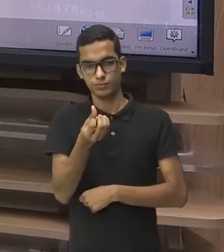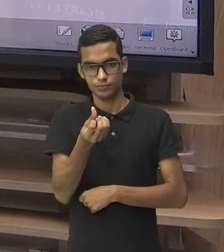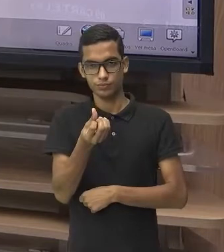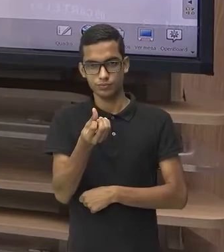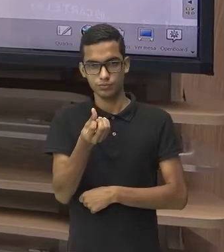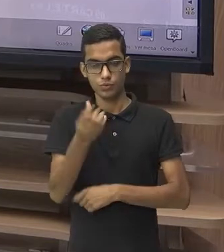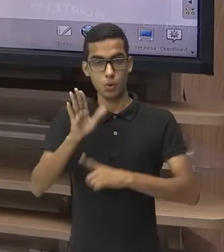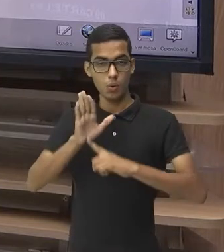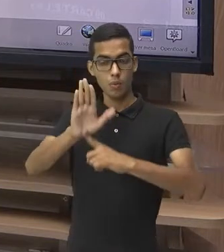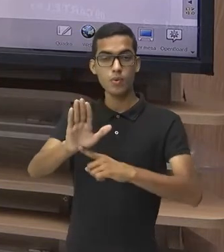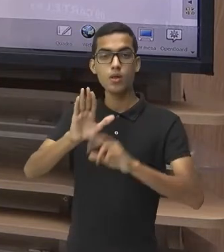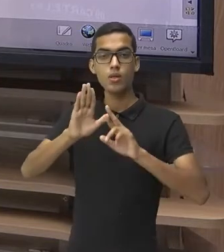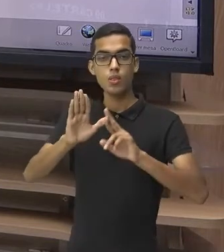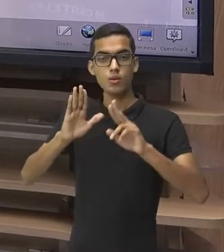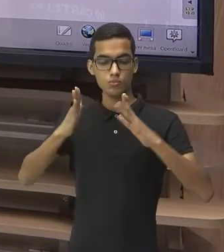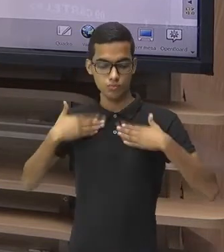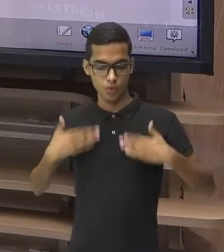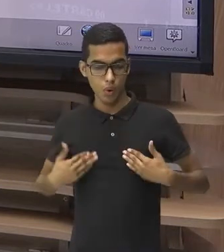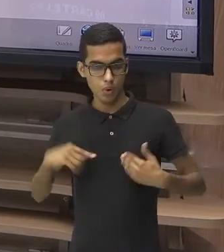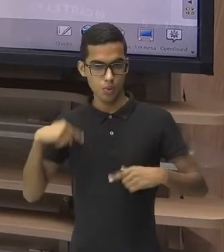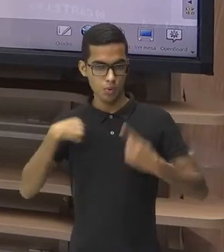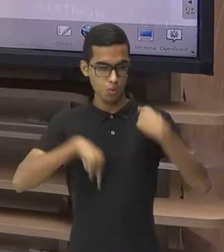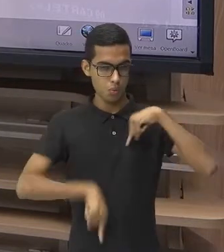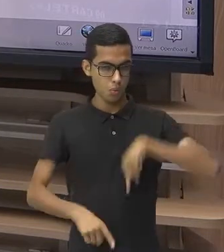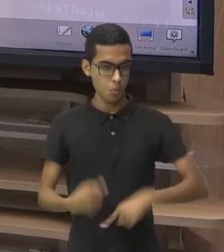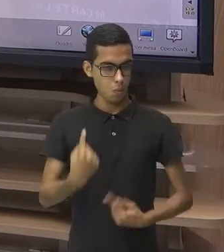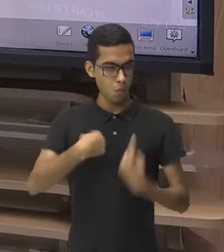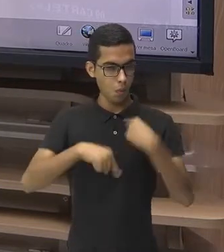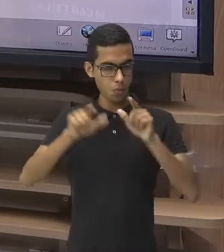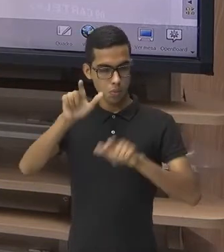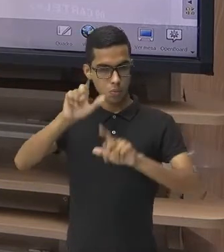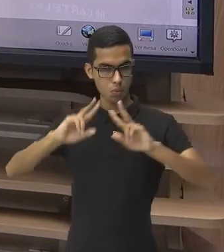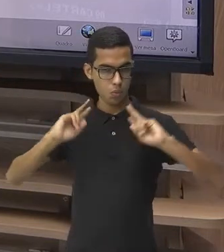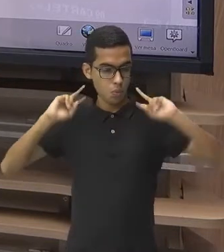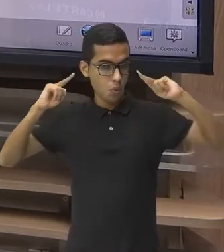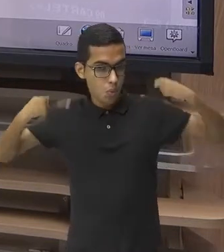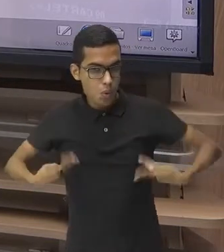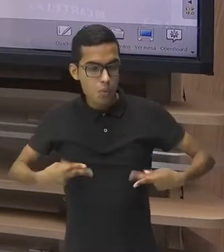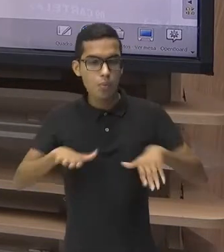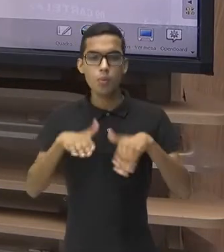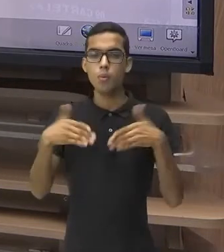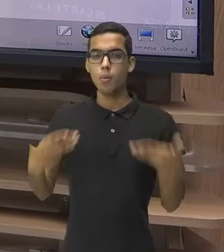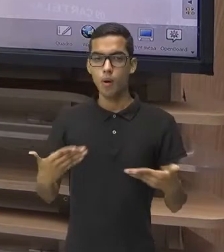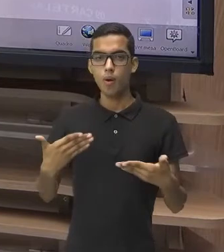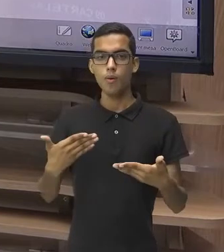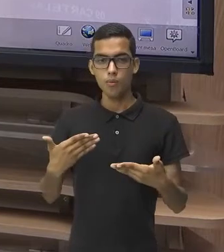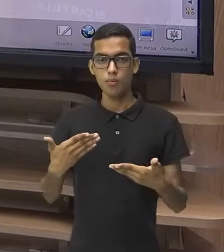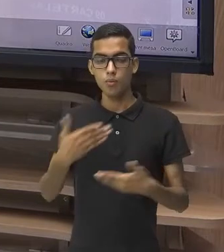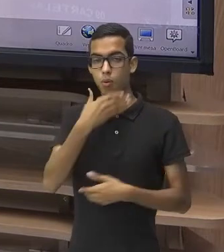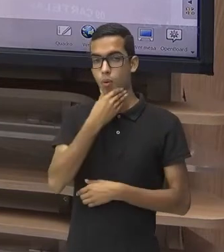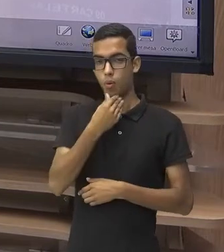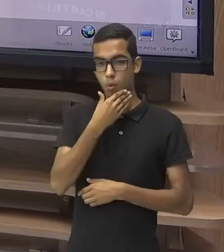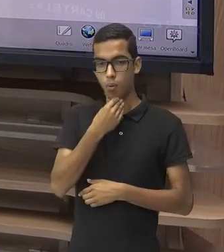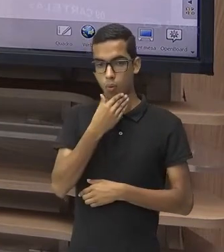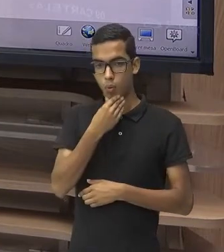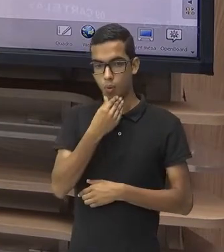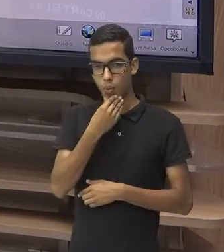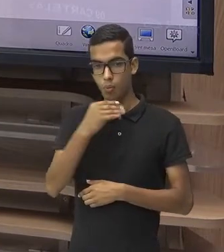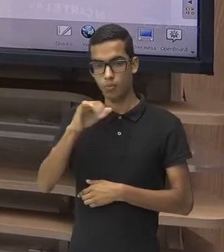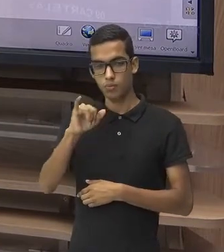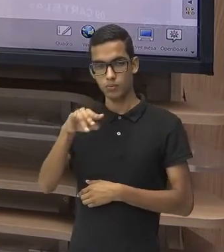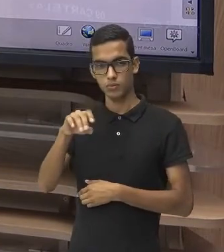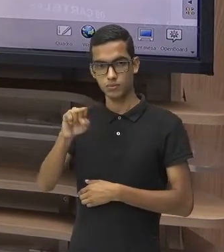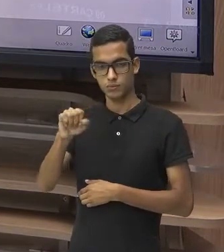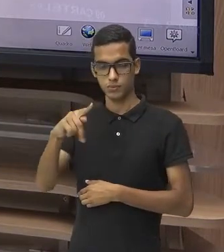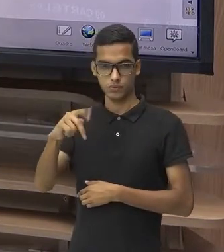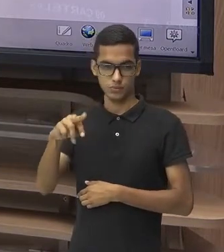no nosso organismo? São as que fazem parte do gameta, né? No caso do gameta masculino, o espermatozoide, e o gameta